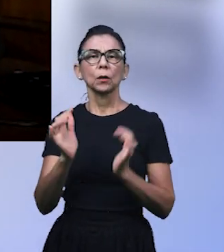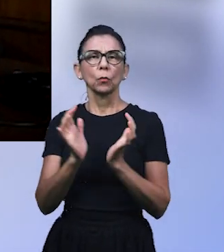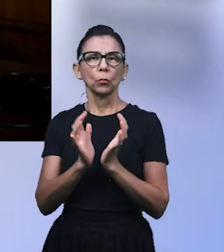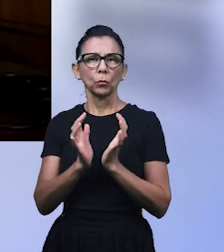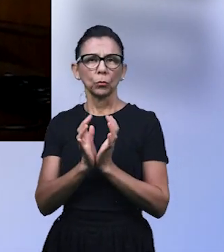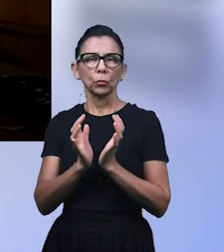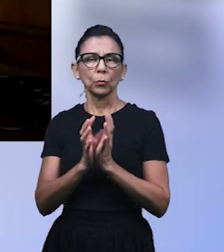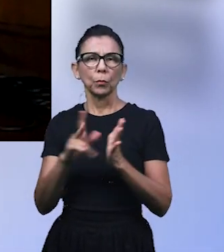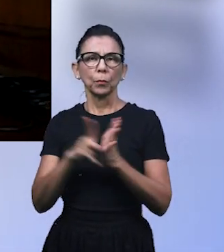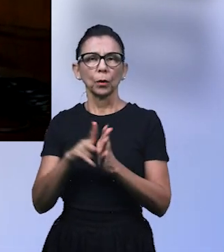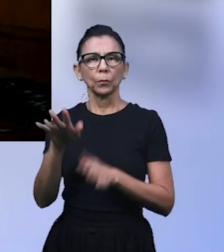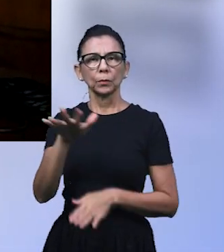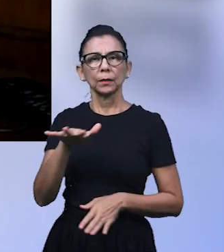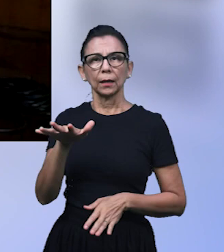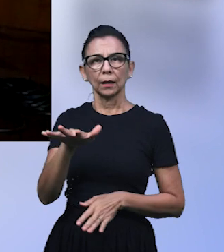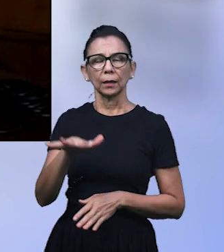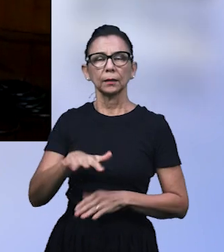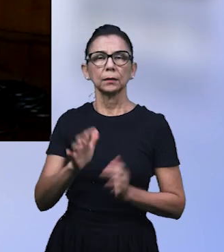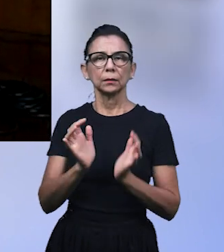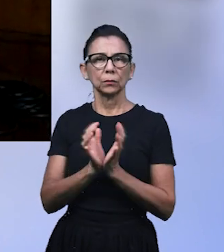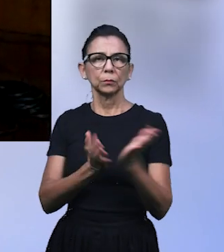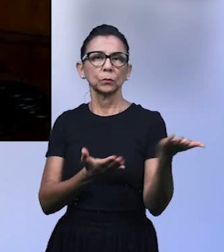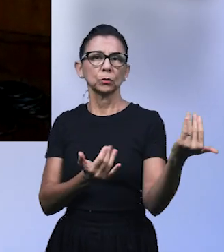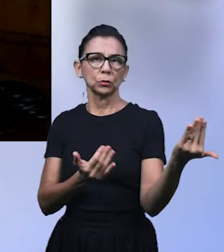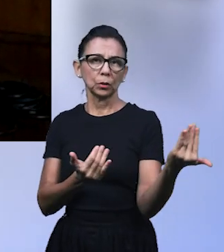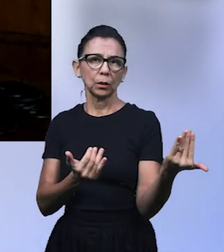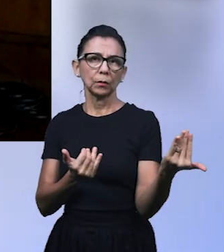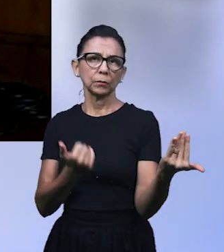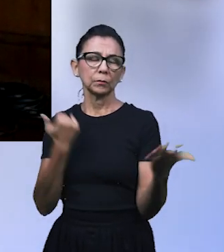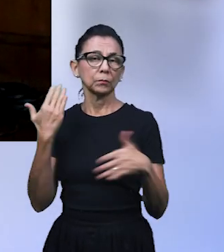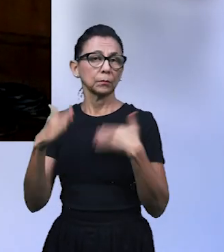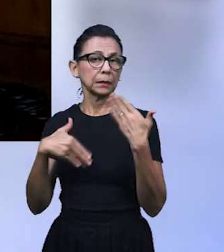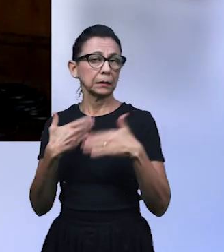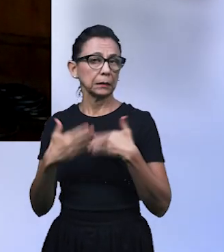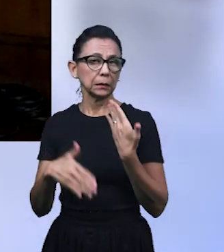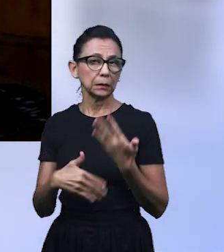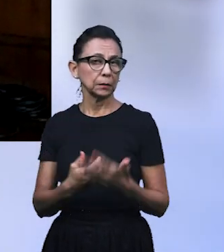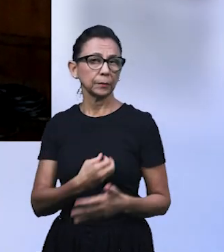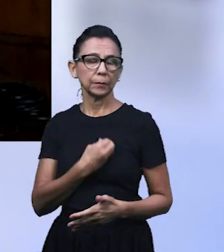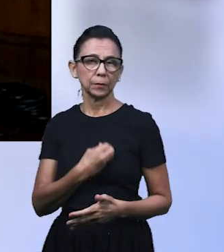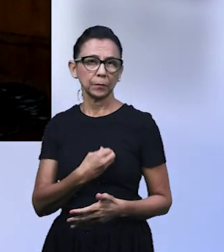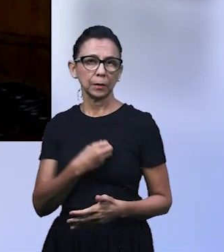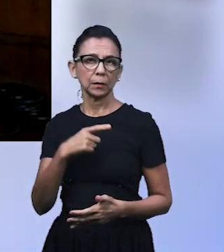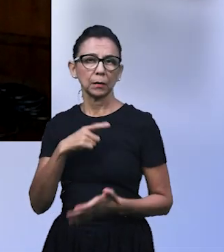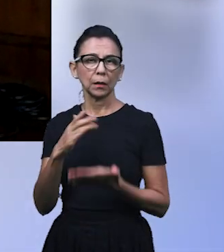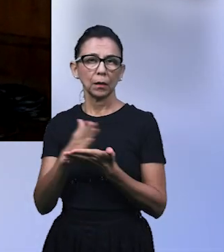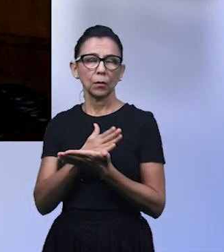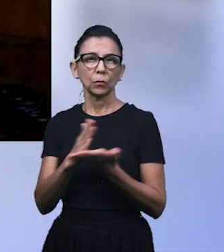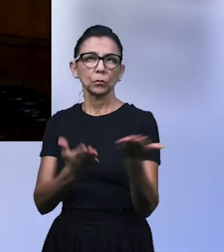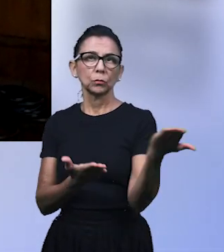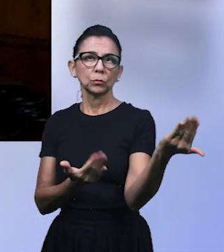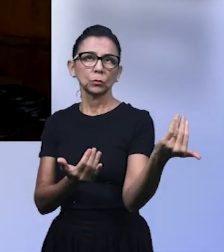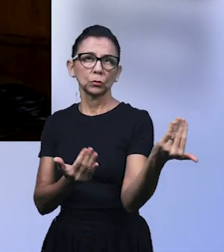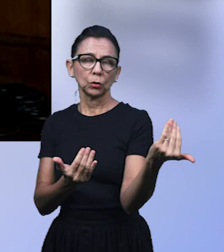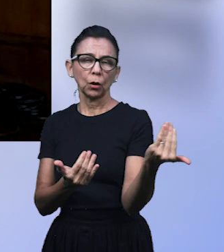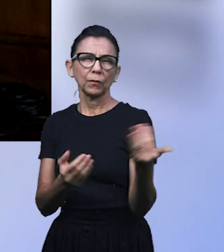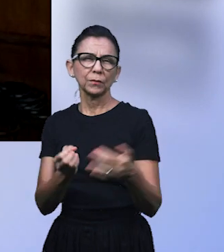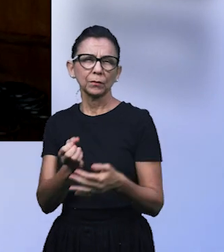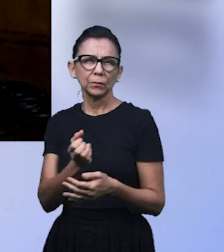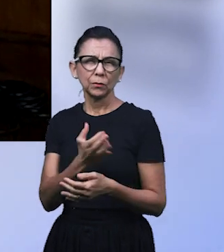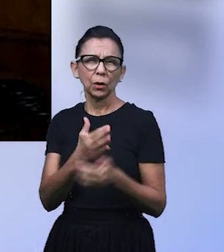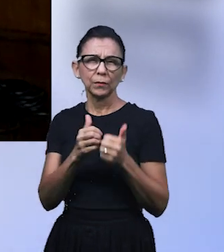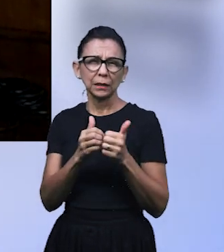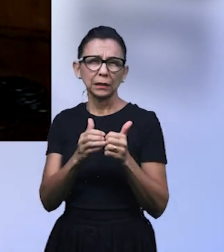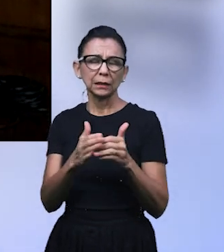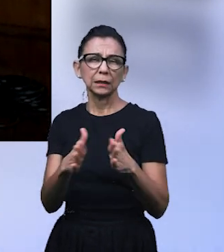sido aqui uma grande alegria participar com os irmãos. Temos aqui alguns jovens que subiram, jovens novos na